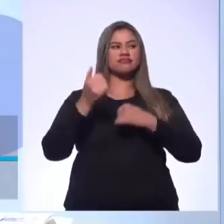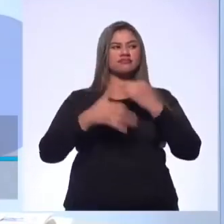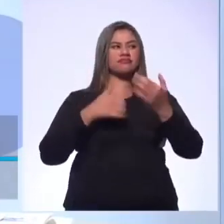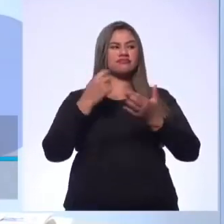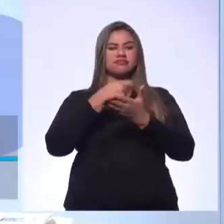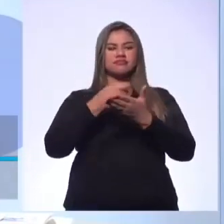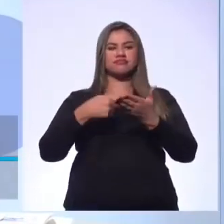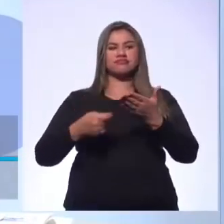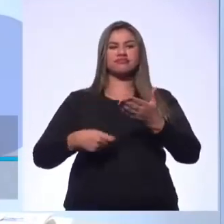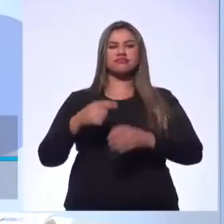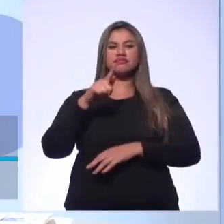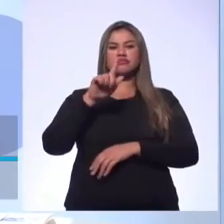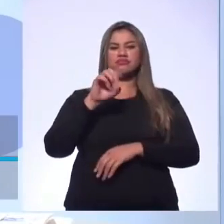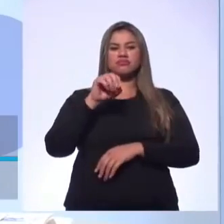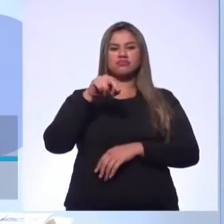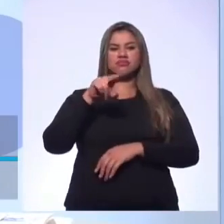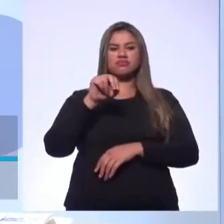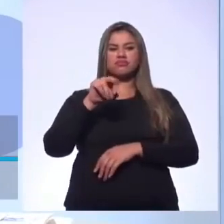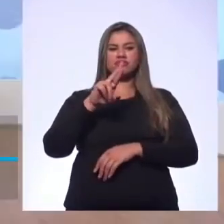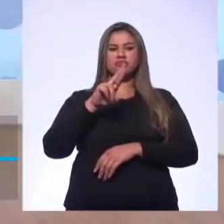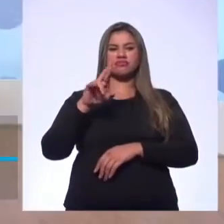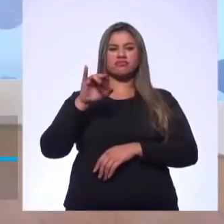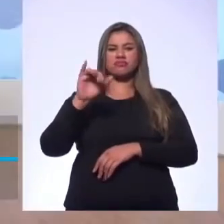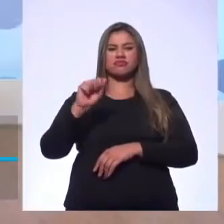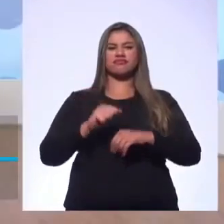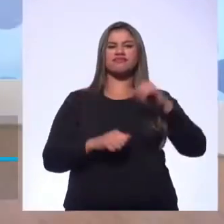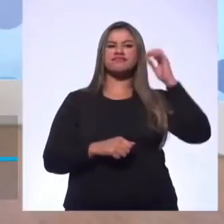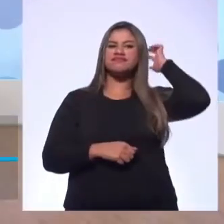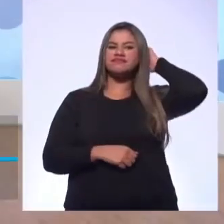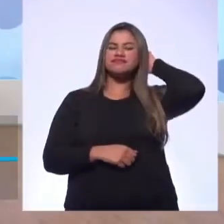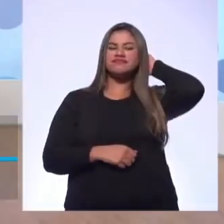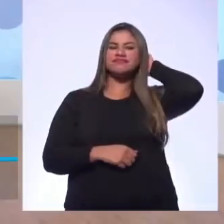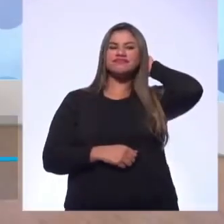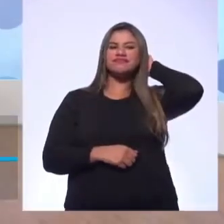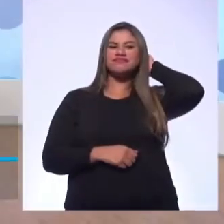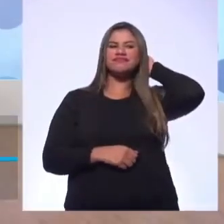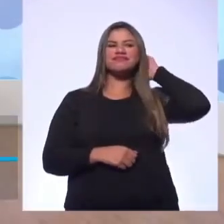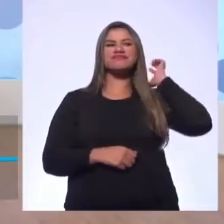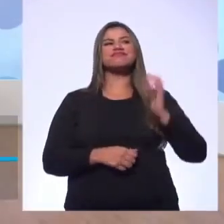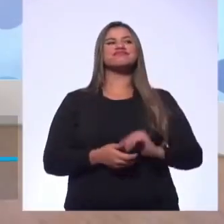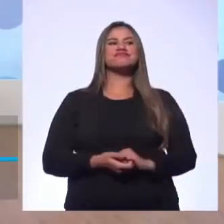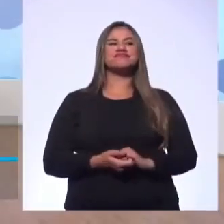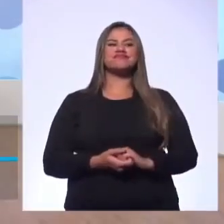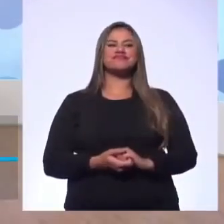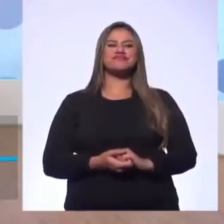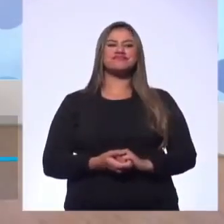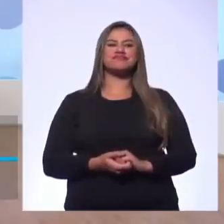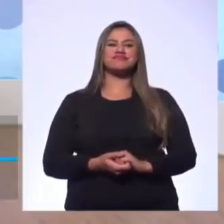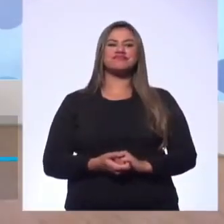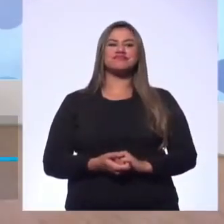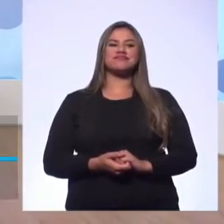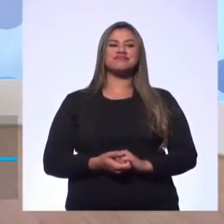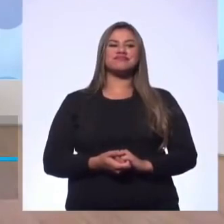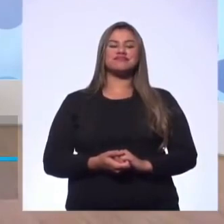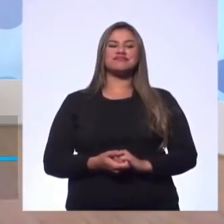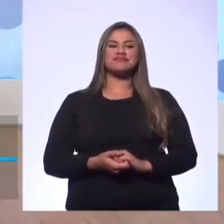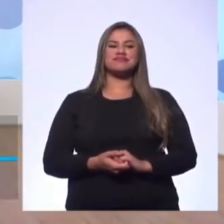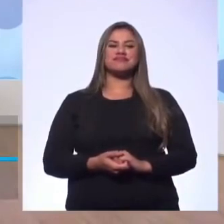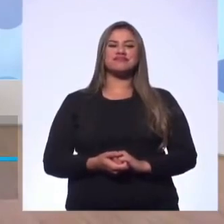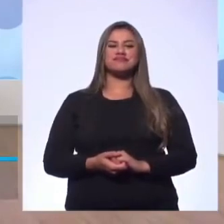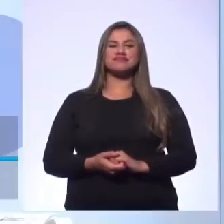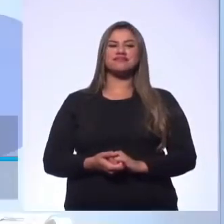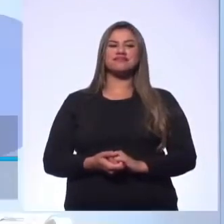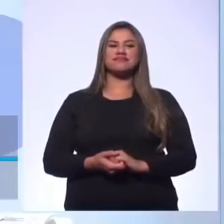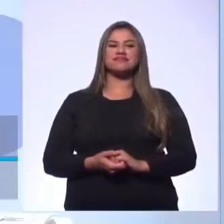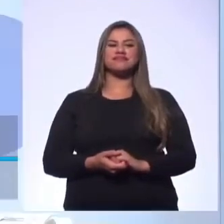gonorreia, o pessoal e o já coronavírus, tá dando spoiler, que deram né? essa escorregada no coronavírus, tuberculose então. eu já comentei, e